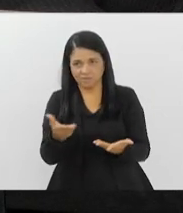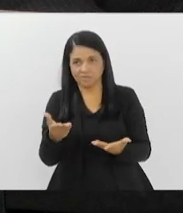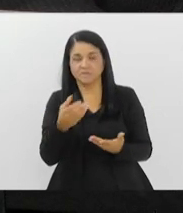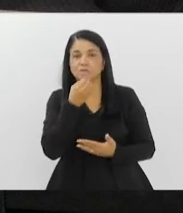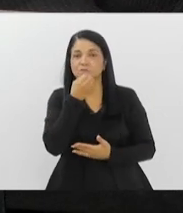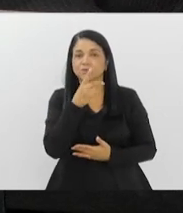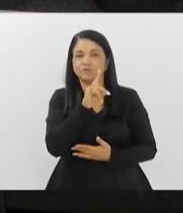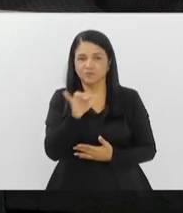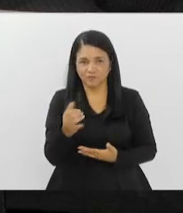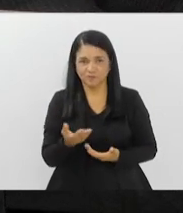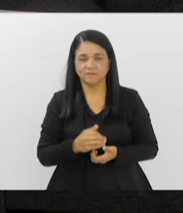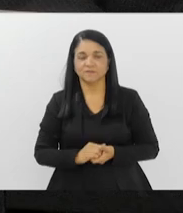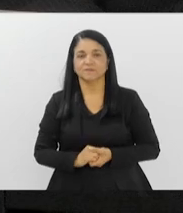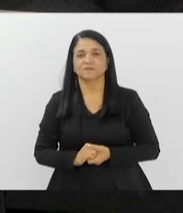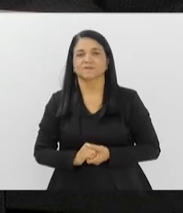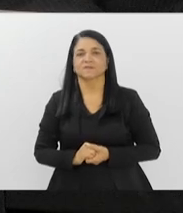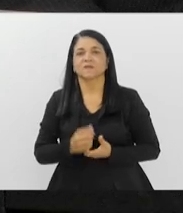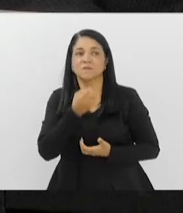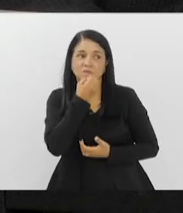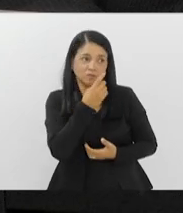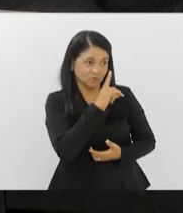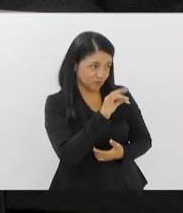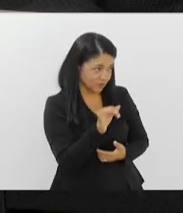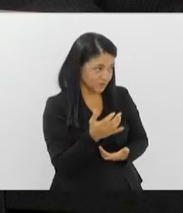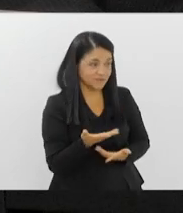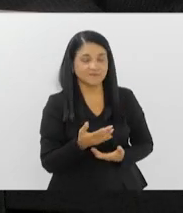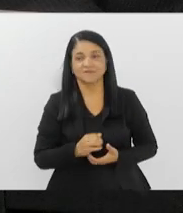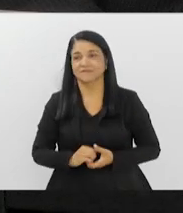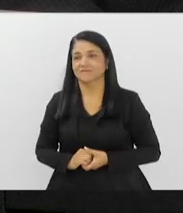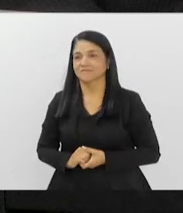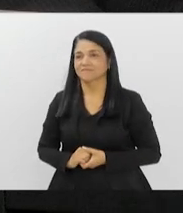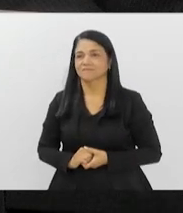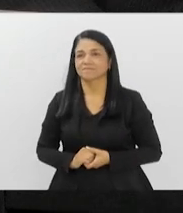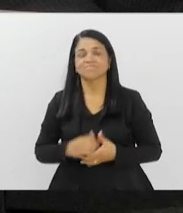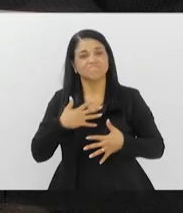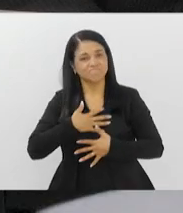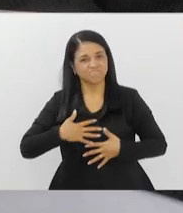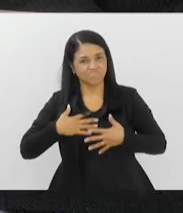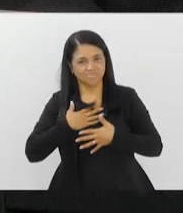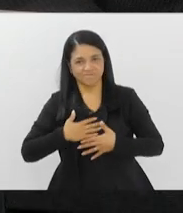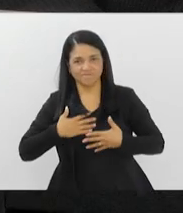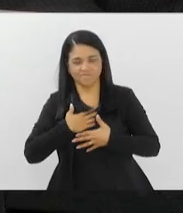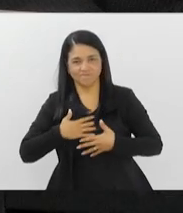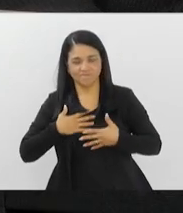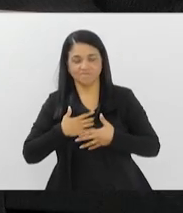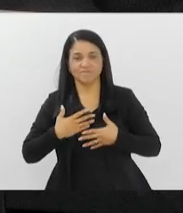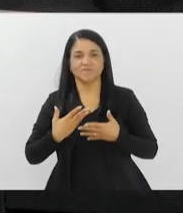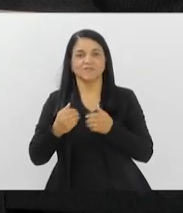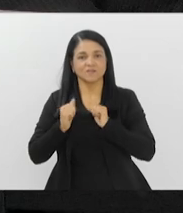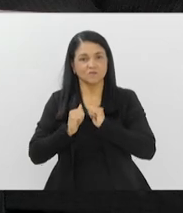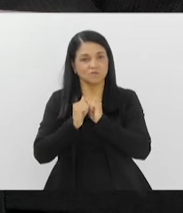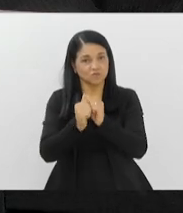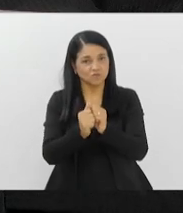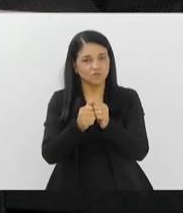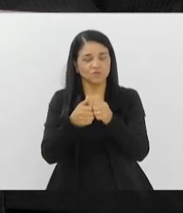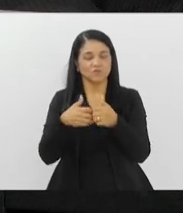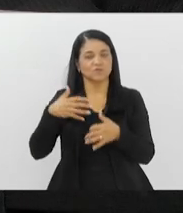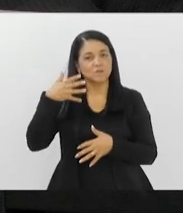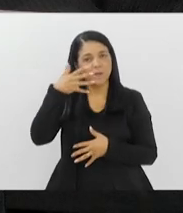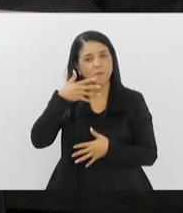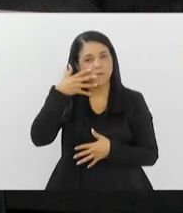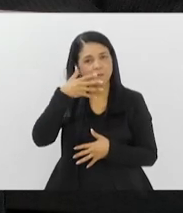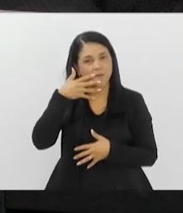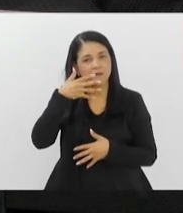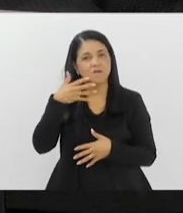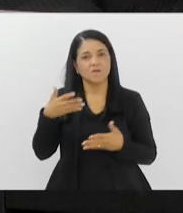bom dia. Bom dia. É com satisfação que me junto a todos vocês